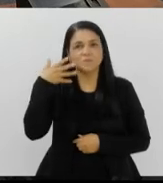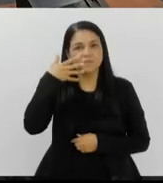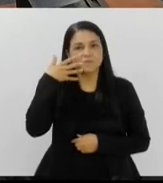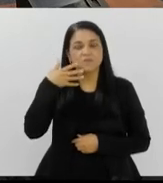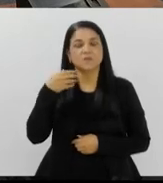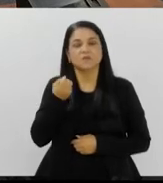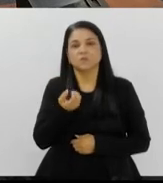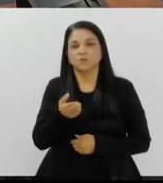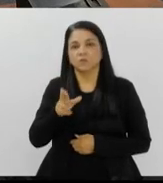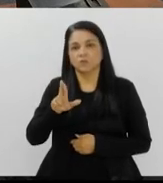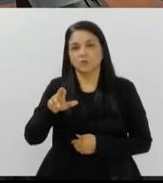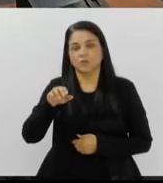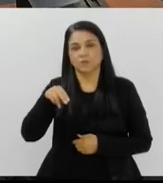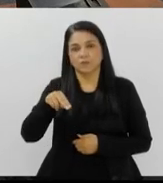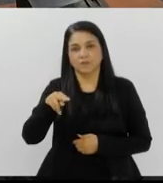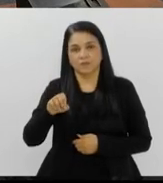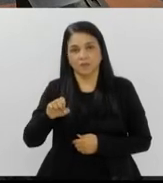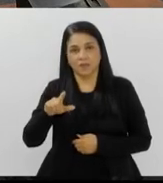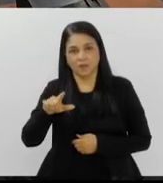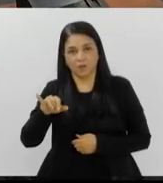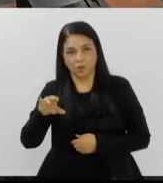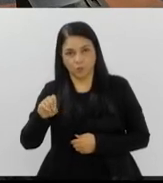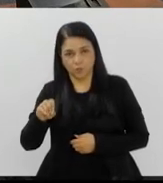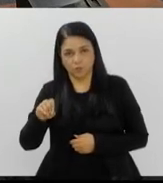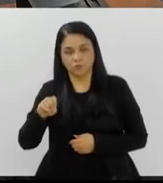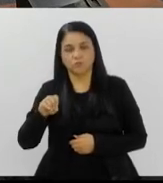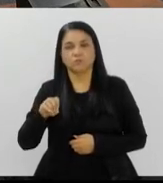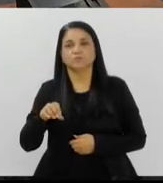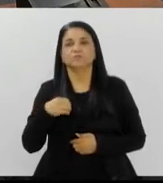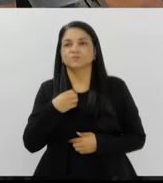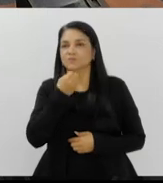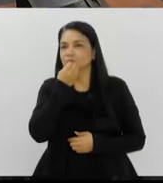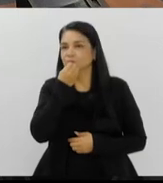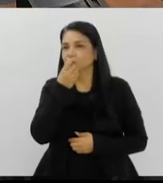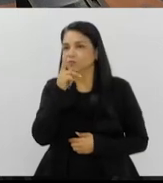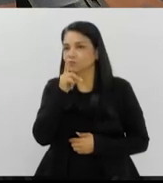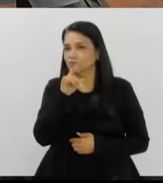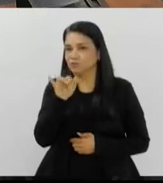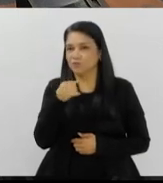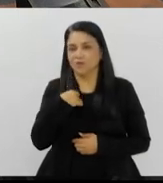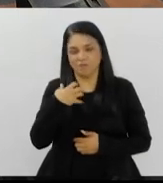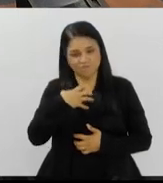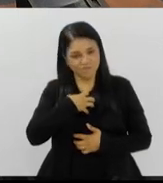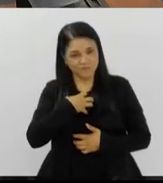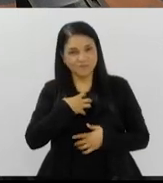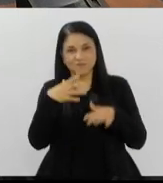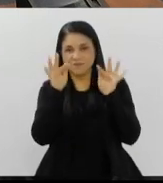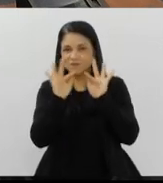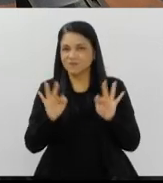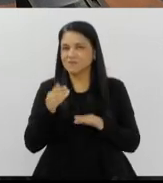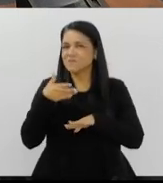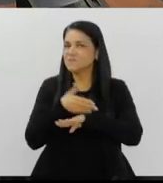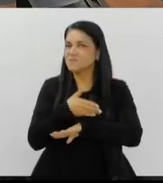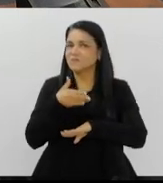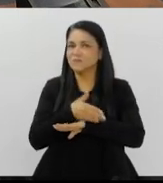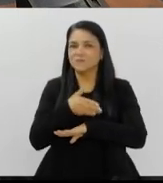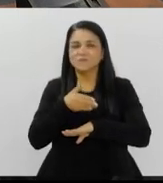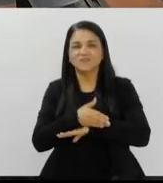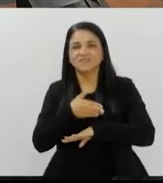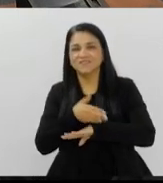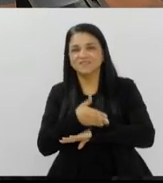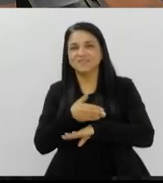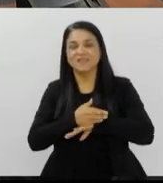Nélio Giorgini. Bom dia. Eu fico muito feliz de participar e ver